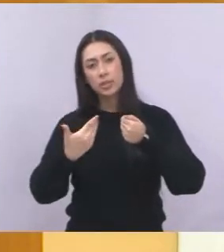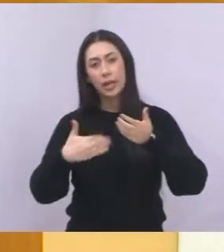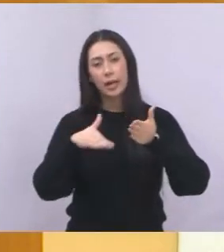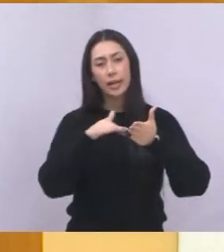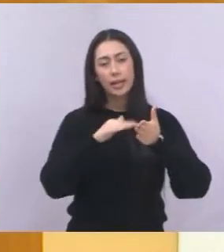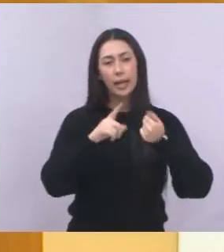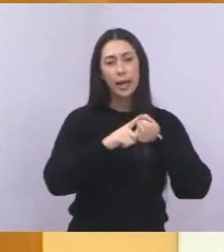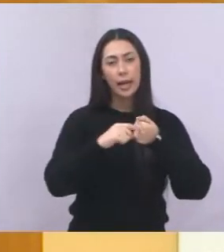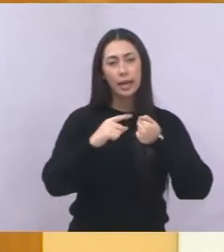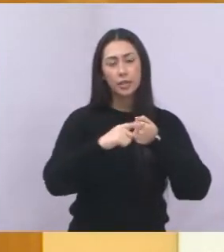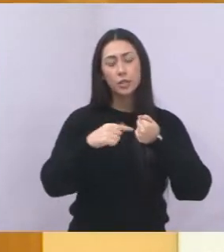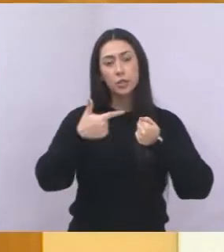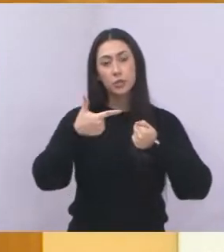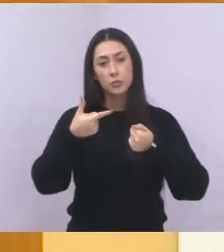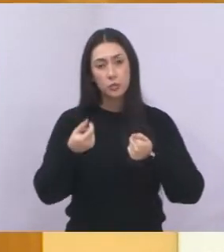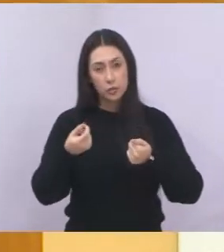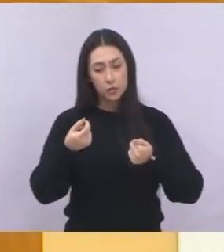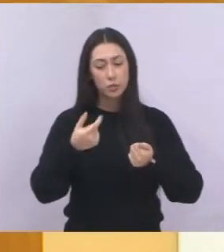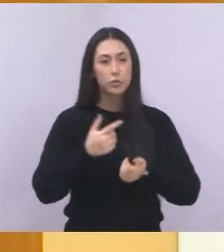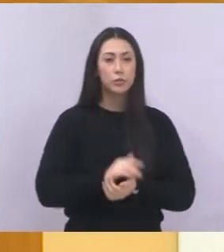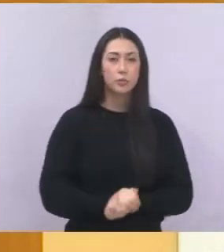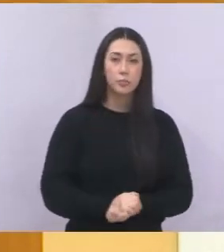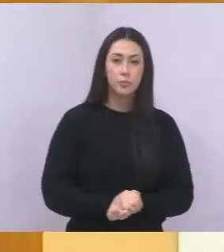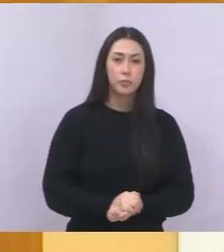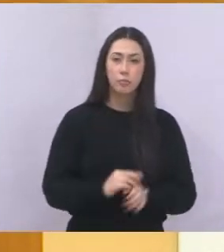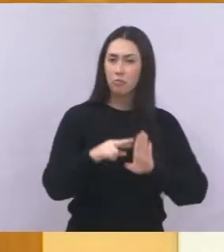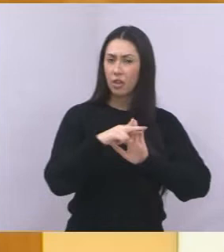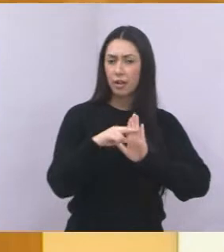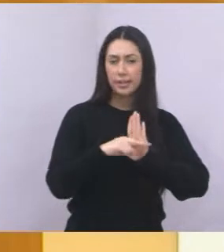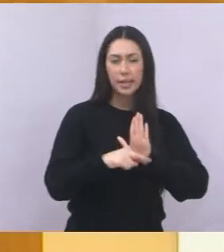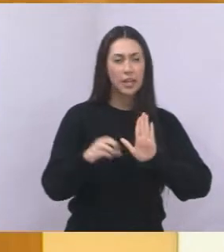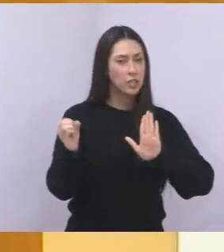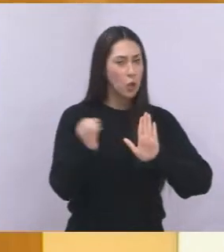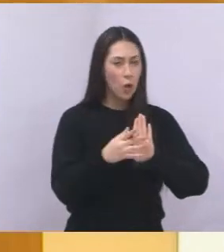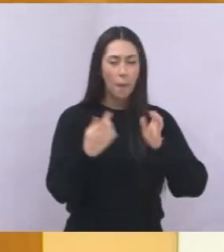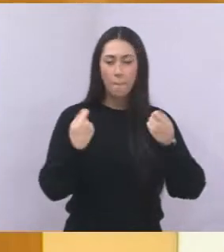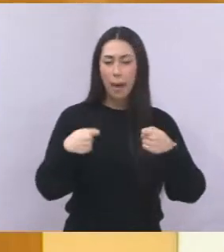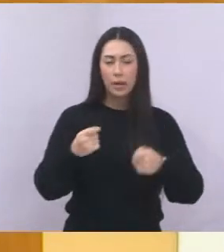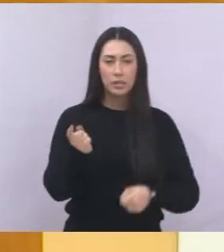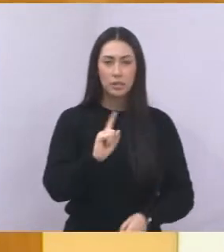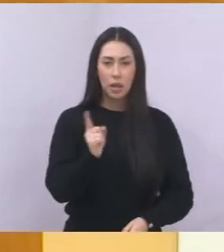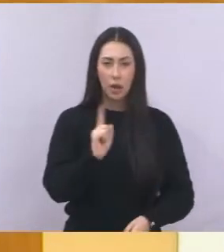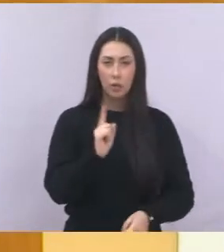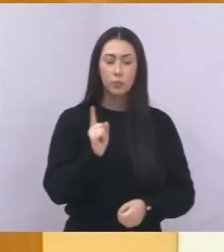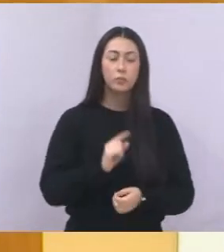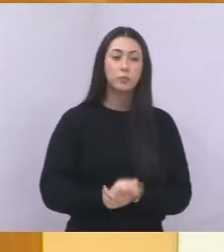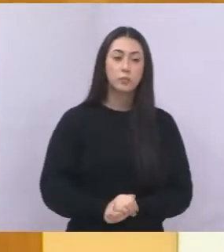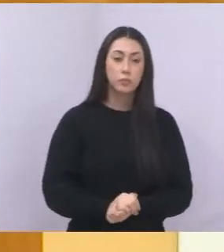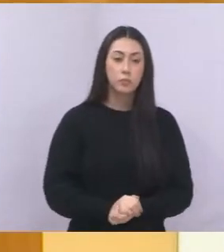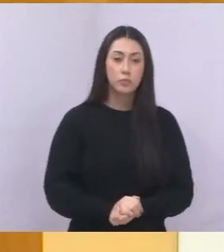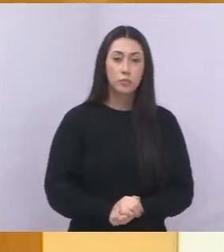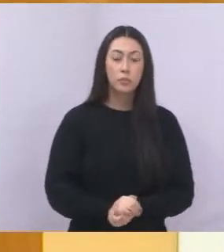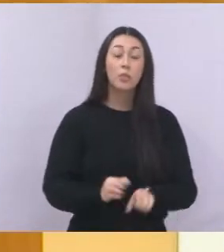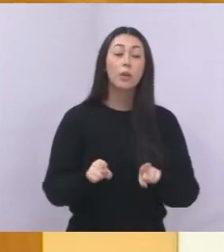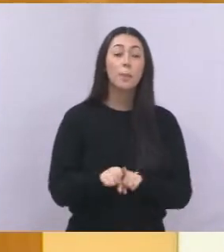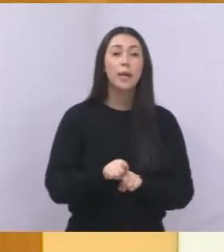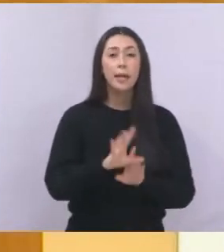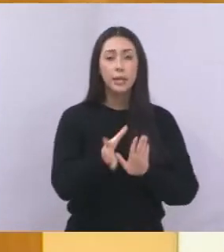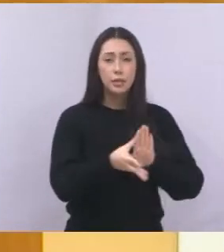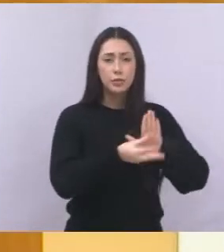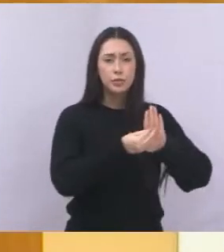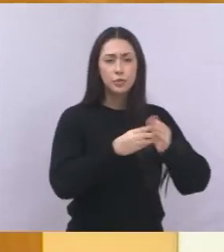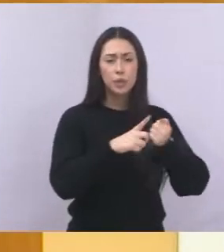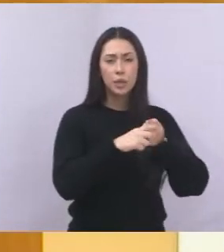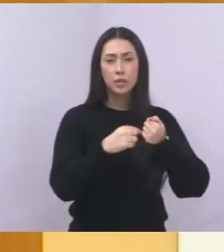regras de aposentadoria previstas até as regras em vigor da presente lei. D. Inclui o artigo 37 ao projeto de